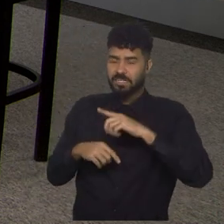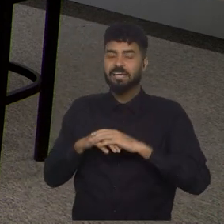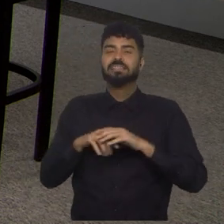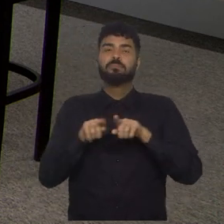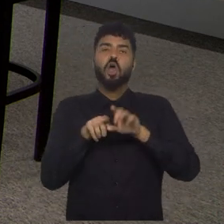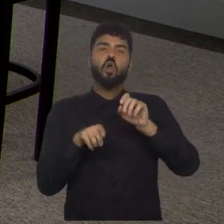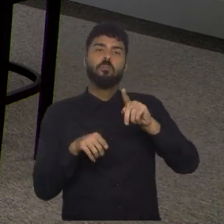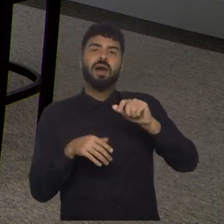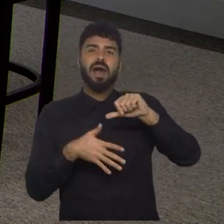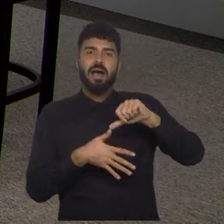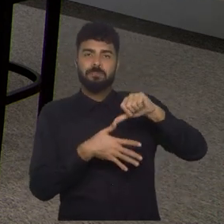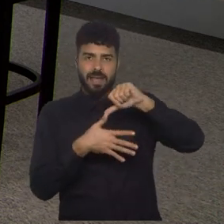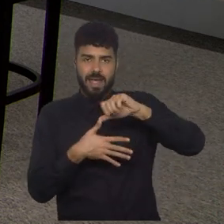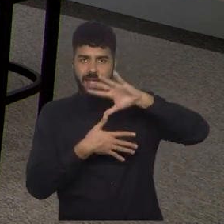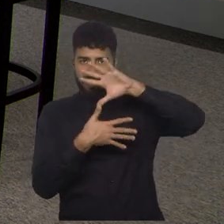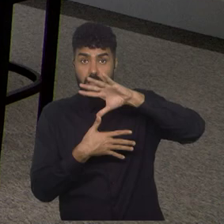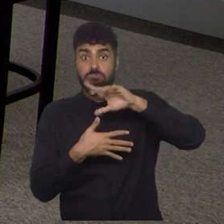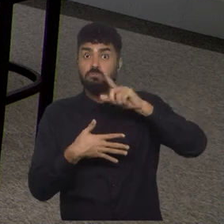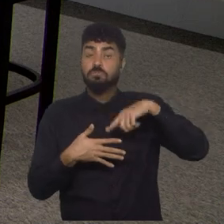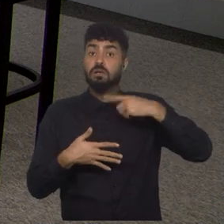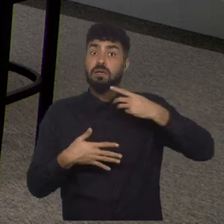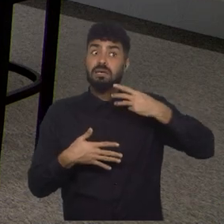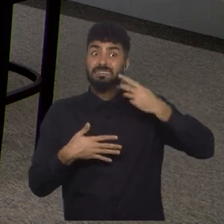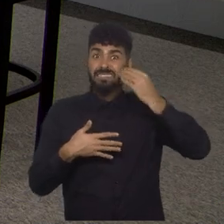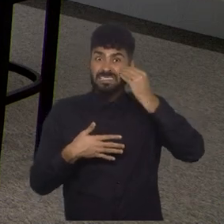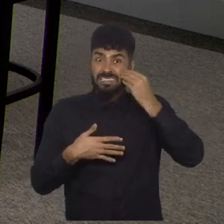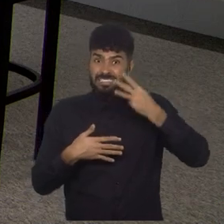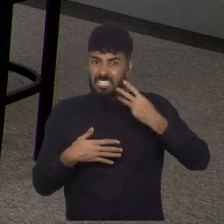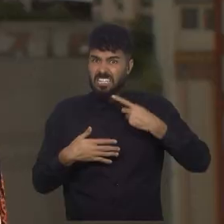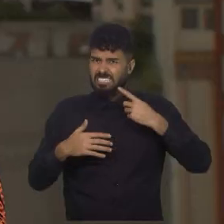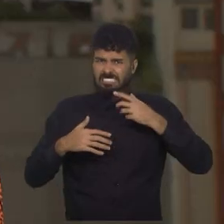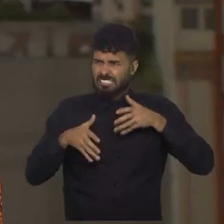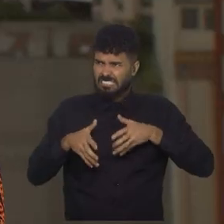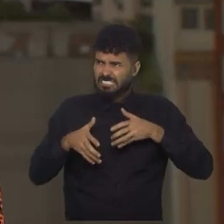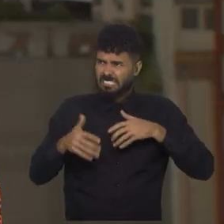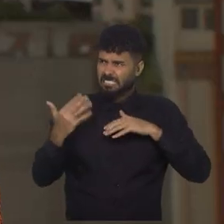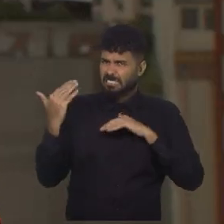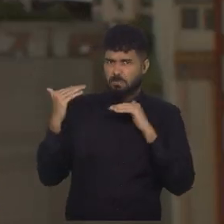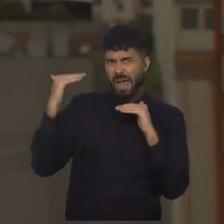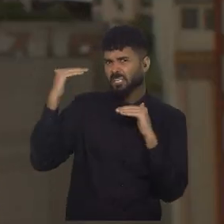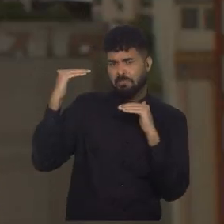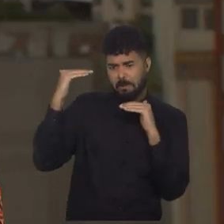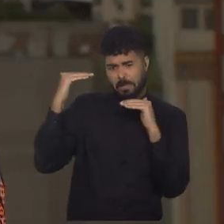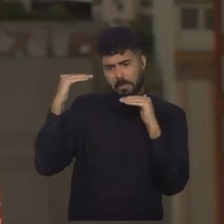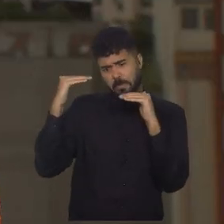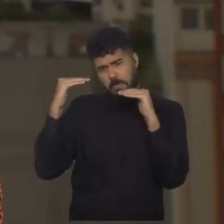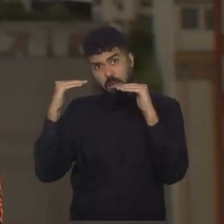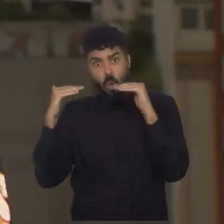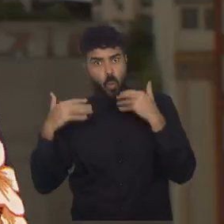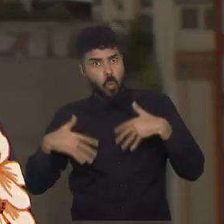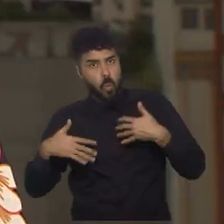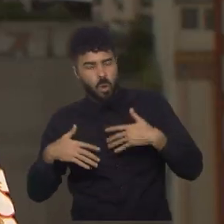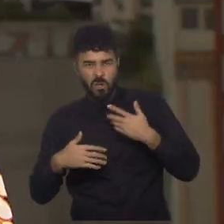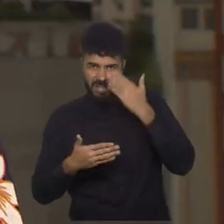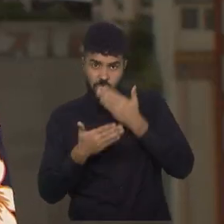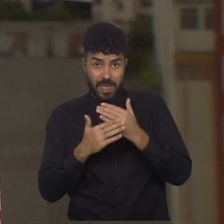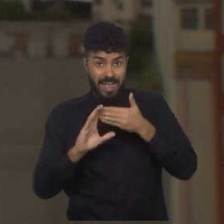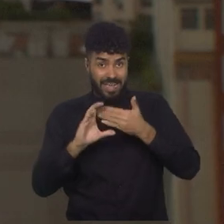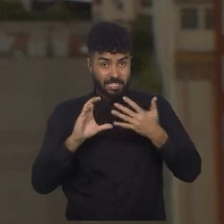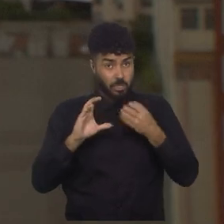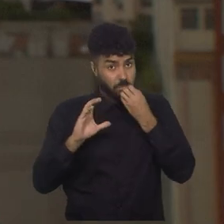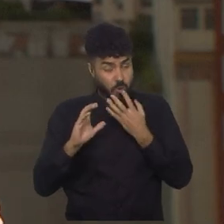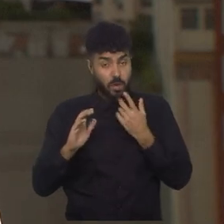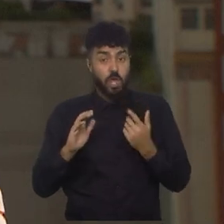Copa América também foi buscar um placar em desvantagem. Então, acredito que essa pode ser uma característica muito boa para, quem sabe, ou